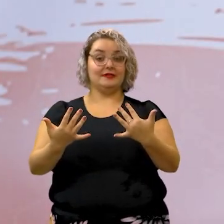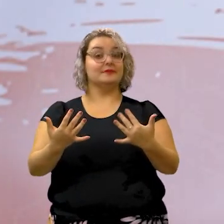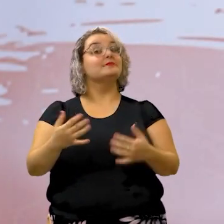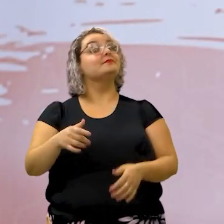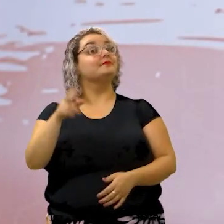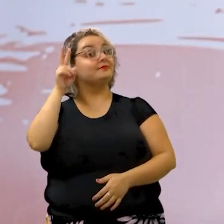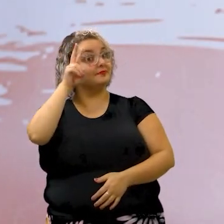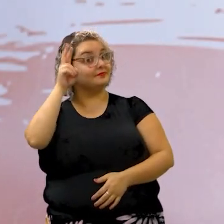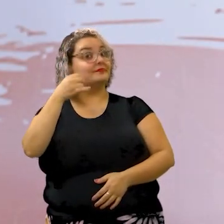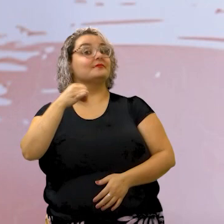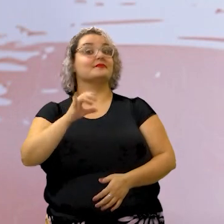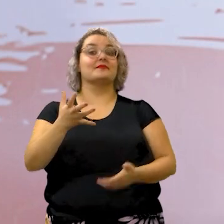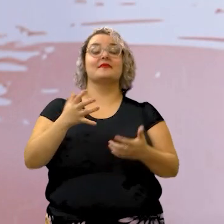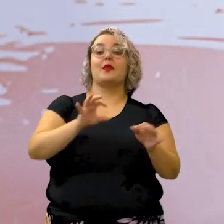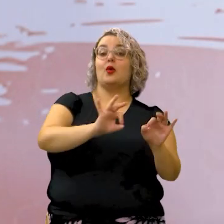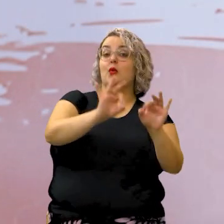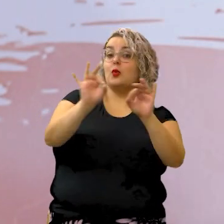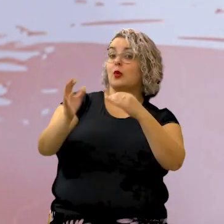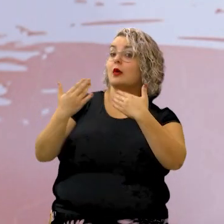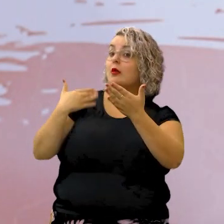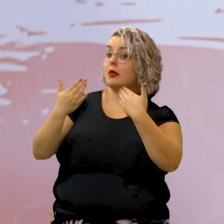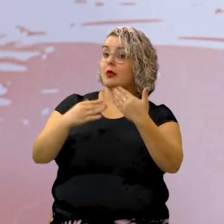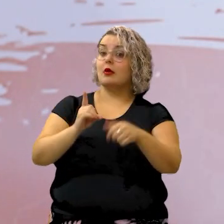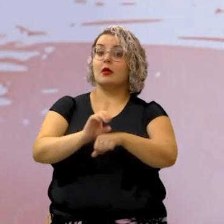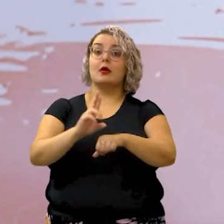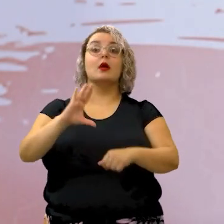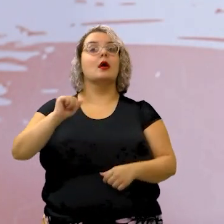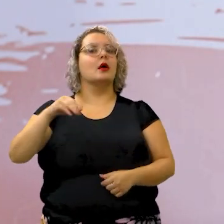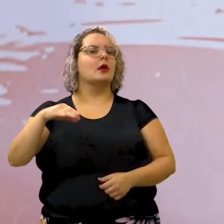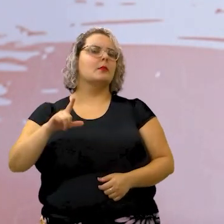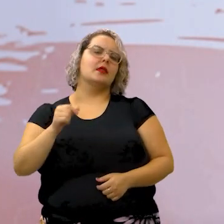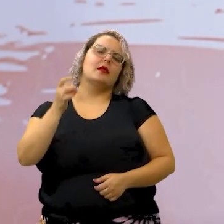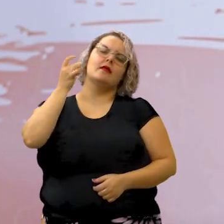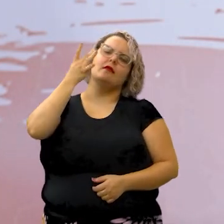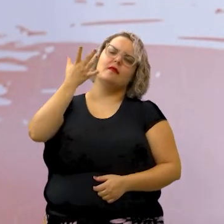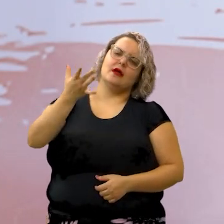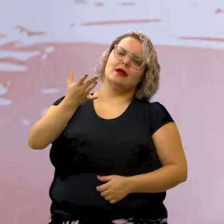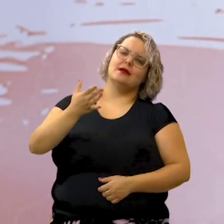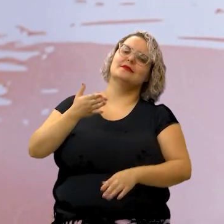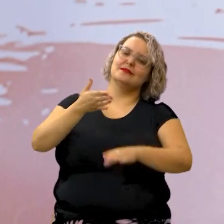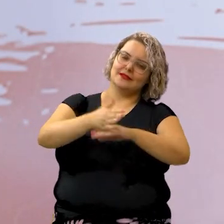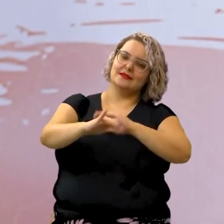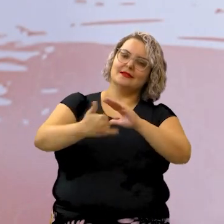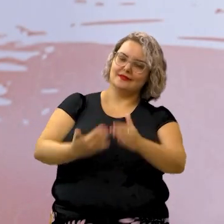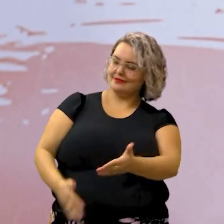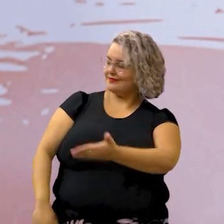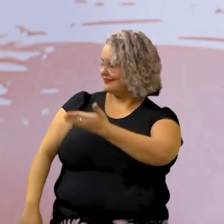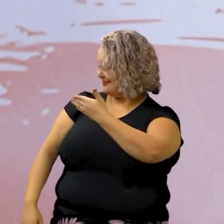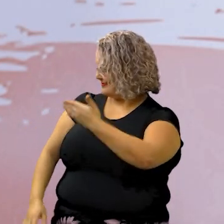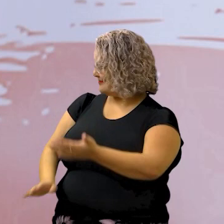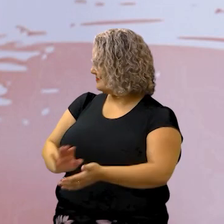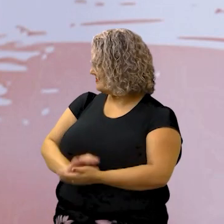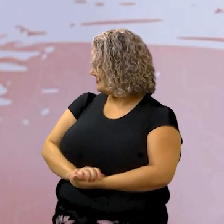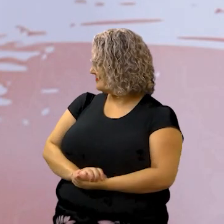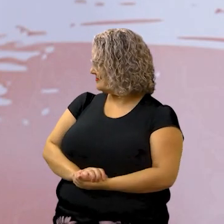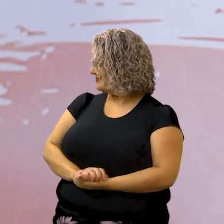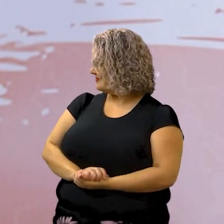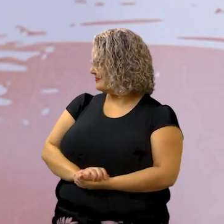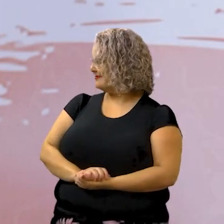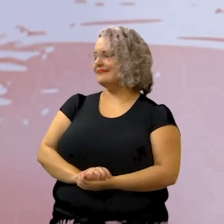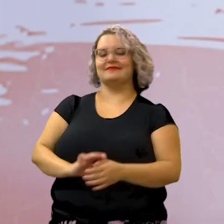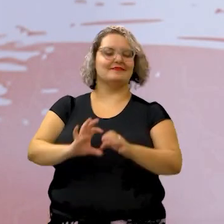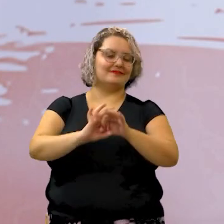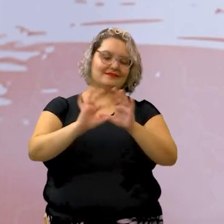pela companhia e audiência. E lembrando que se quiser rever todo esse bate-papo com a doutora Camila, é muito fácil. É só entrar no YouTube da TV